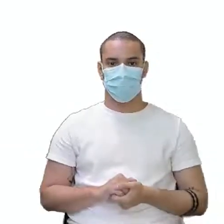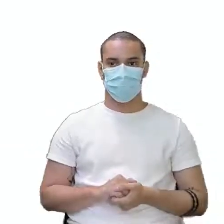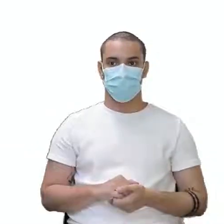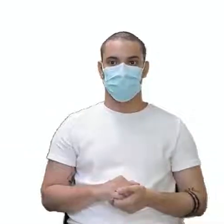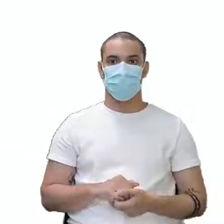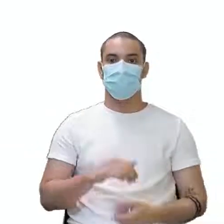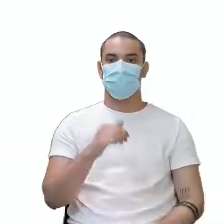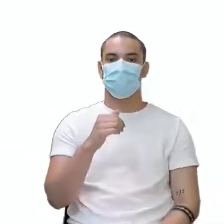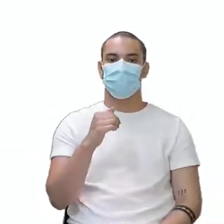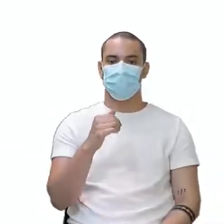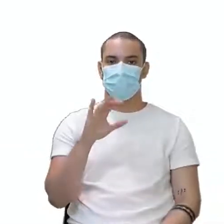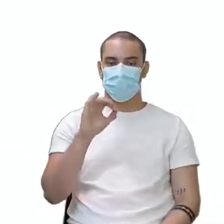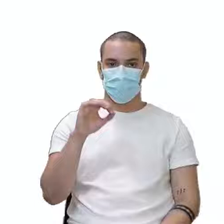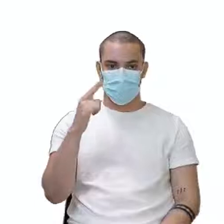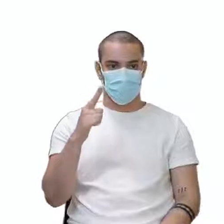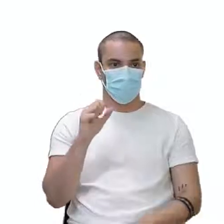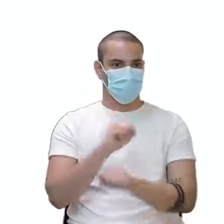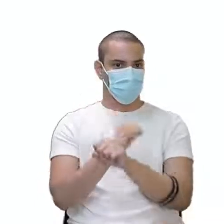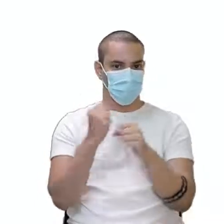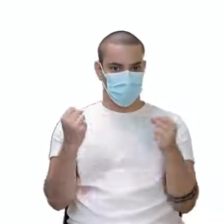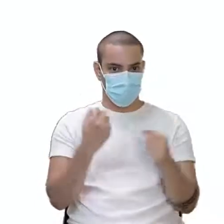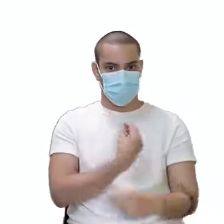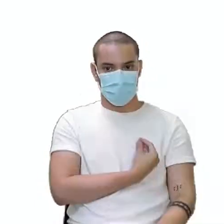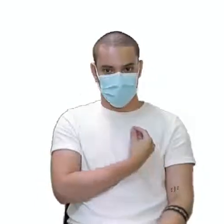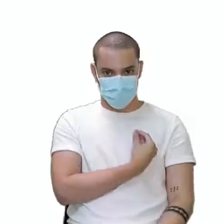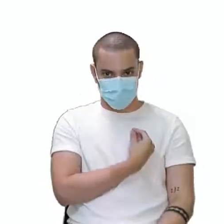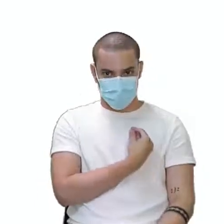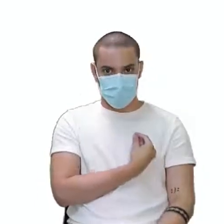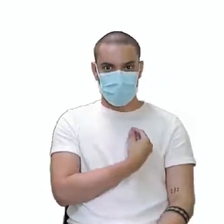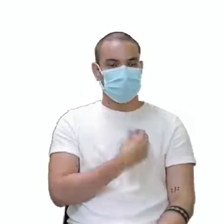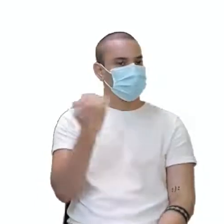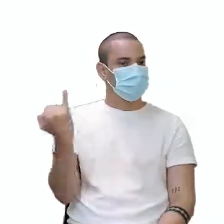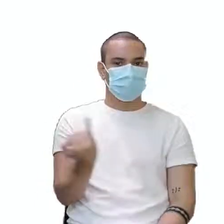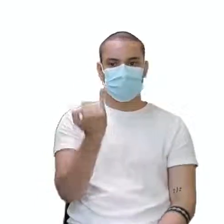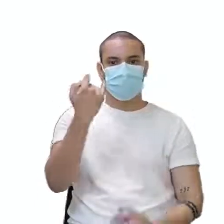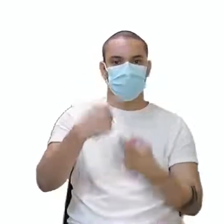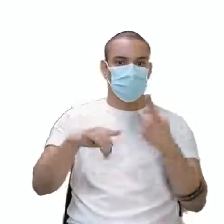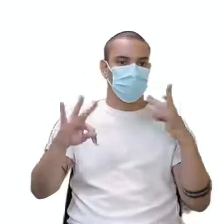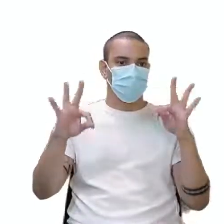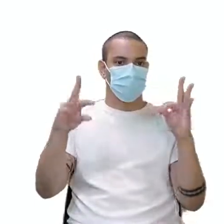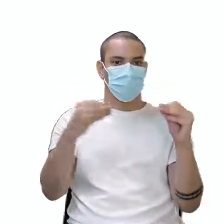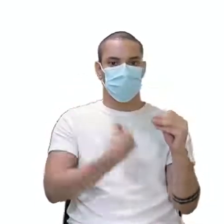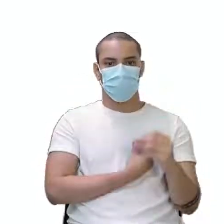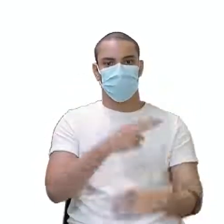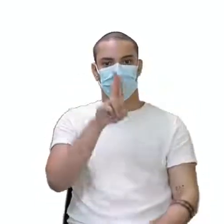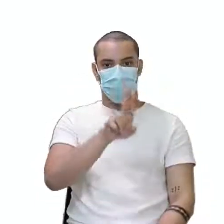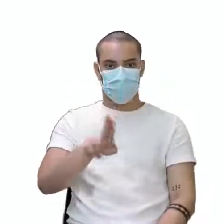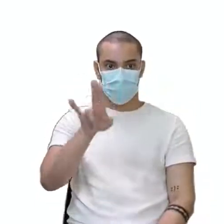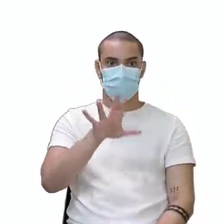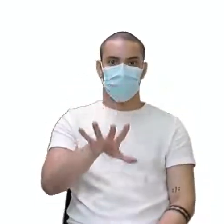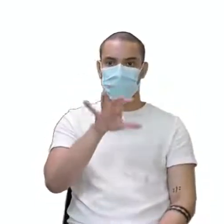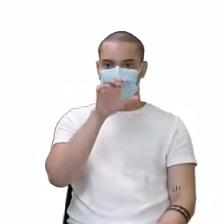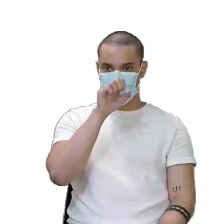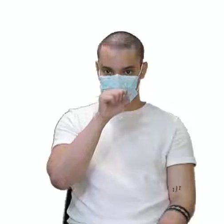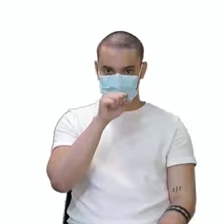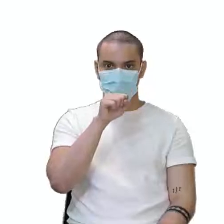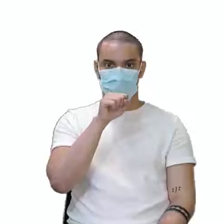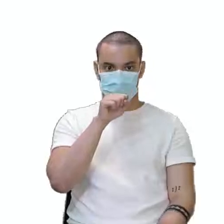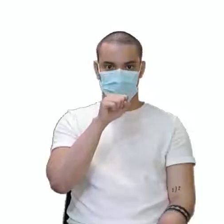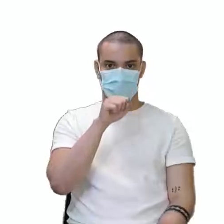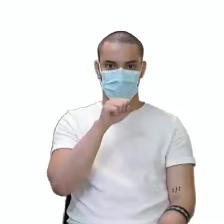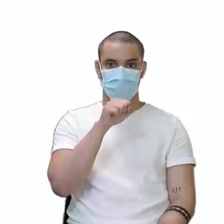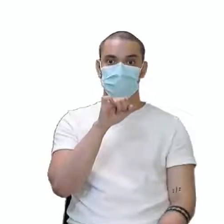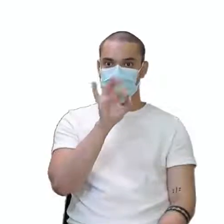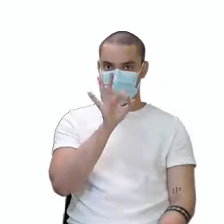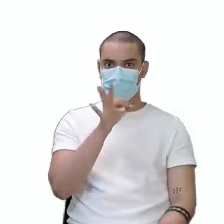A água não, oxigênio, que é indispensável à vida, pois praticamente todos os seres vivos vão utilizar na respiração. É mesmo, esqueci a